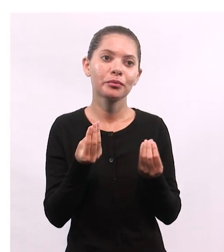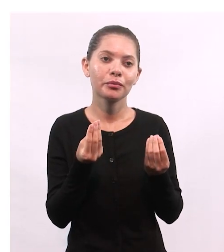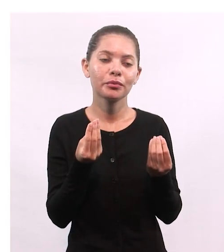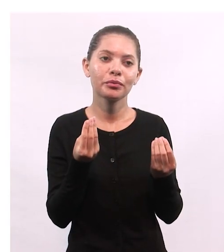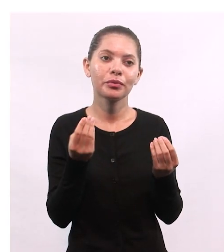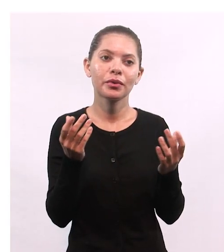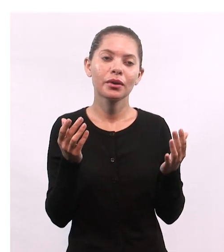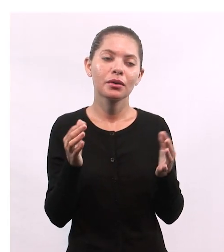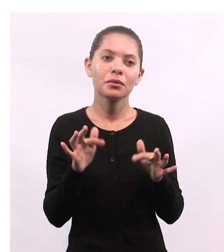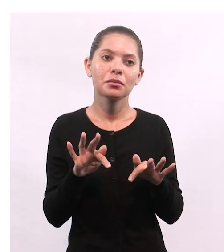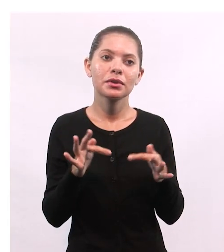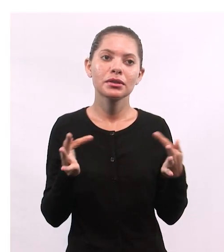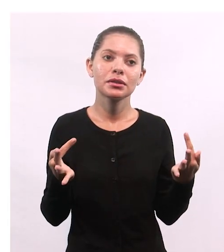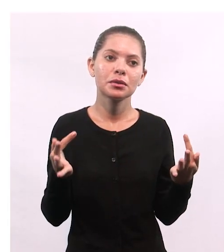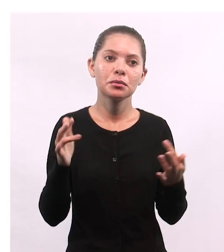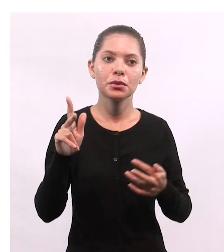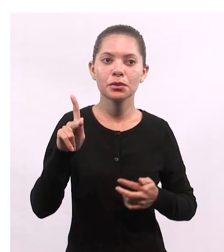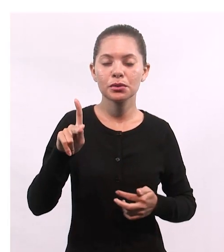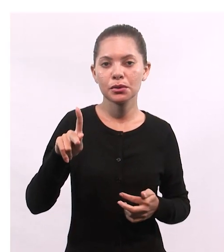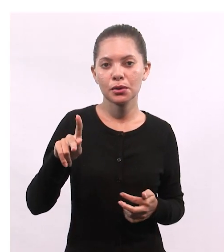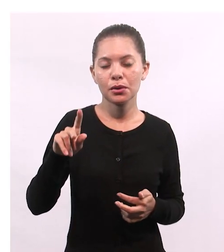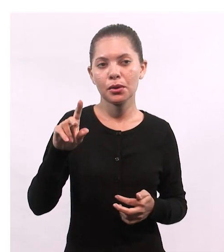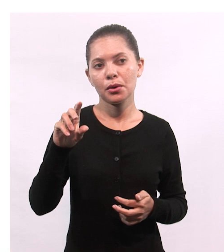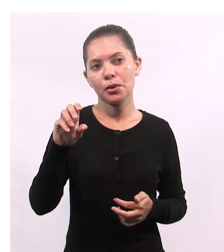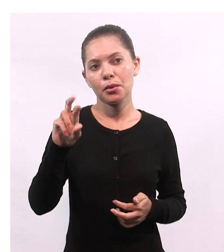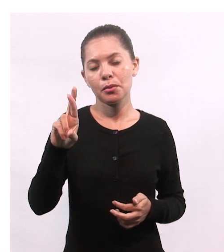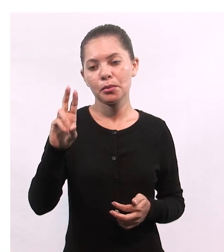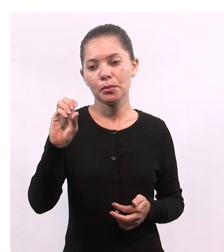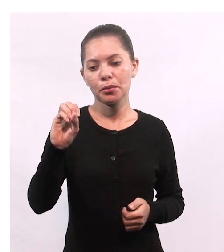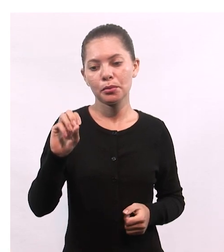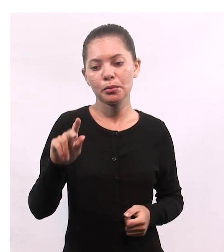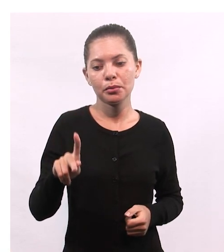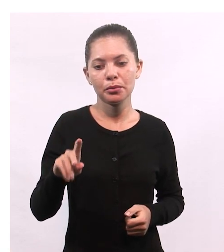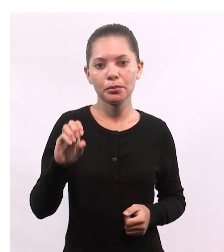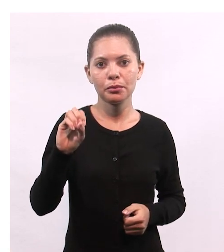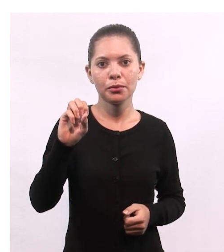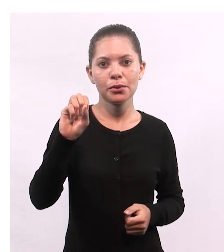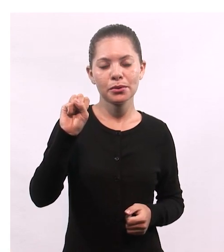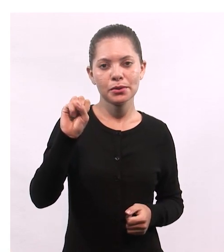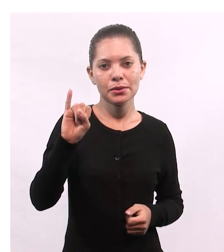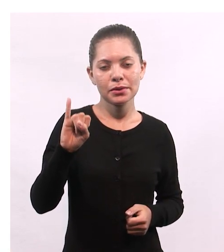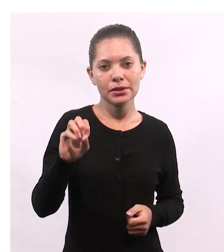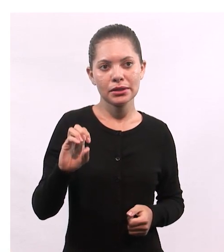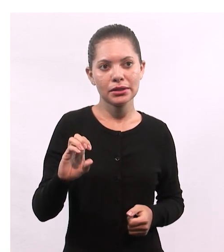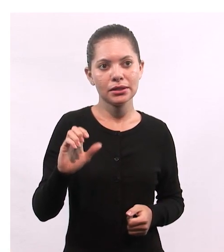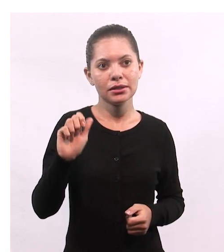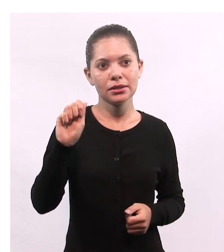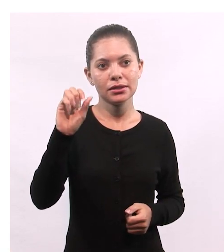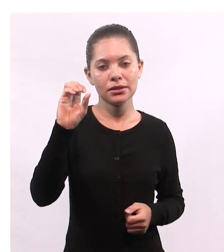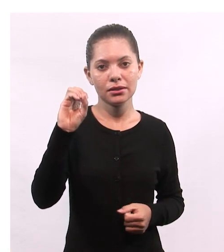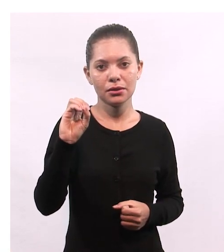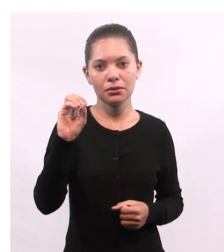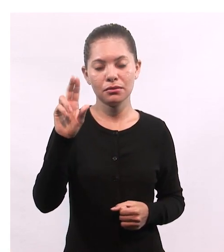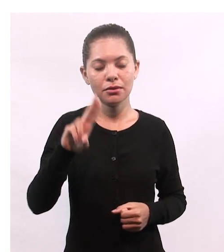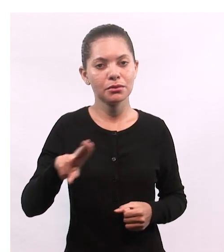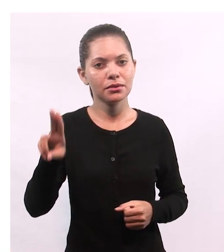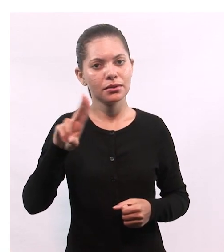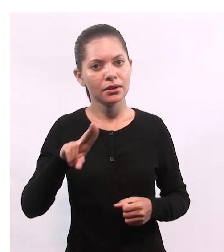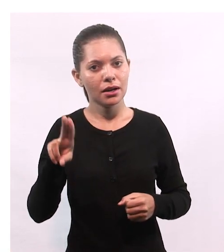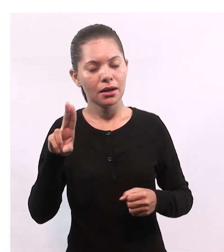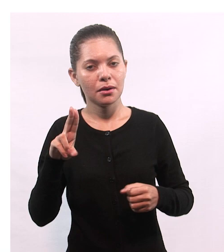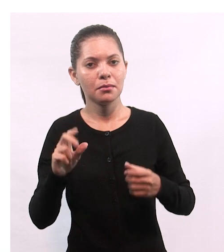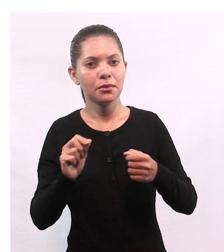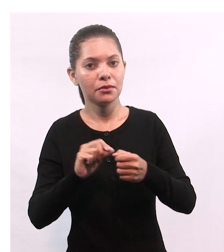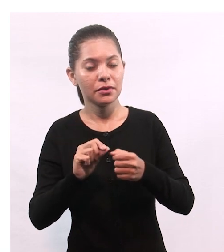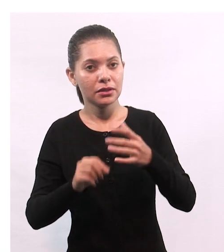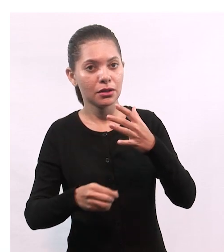sendo uma simples proposição, quando essa afirmação ela não é tão relevante, a gente só vai utilizar para construir